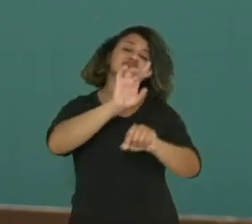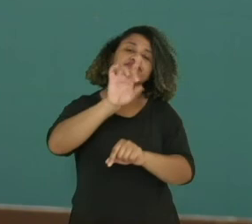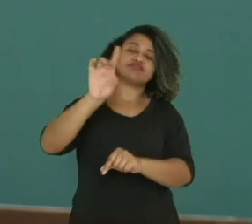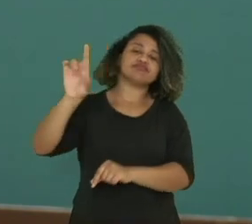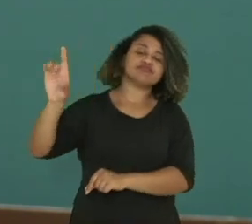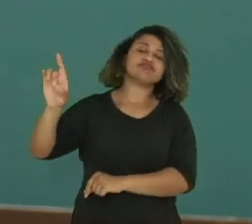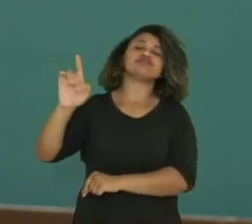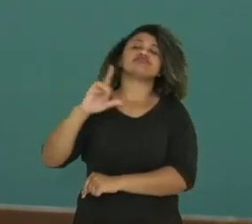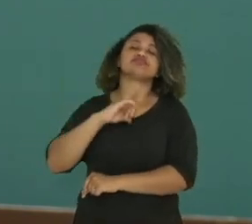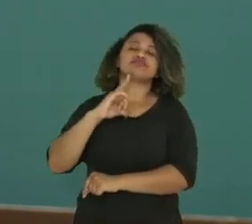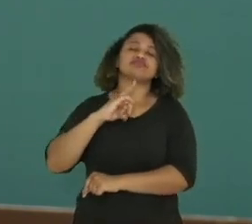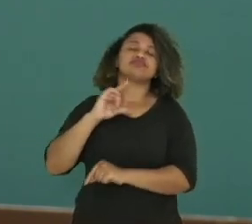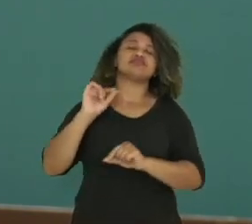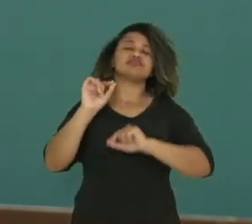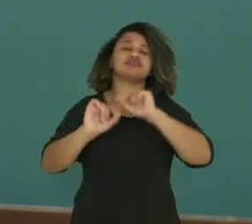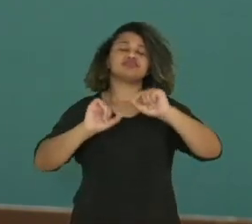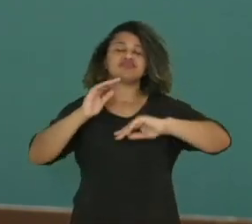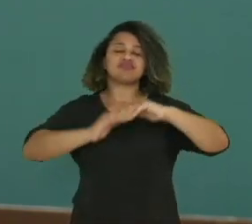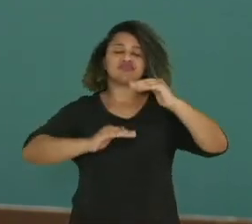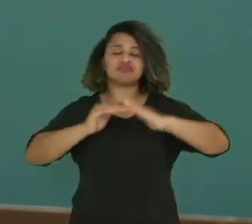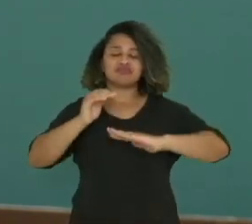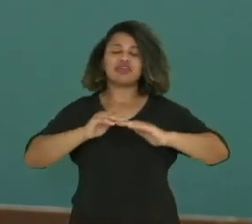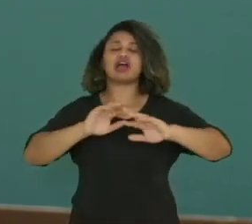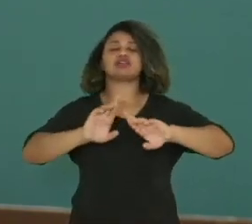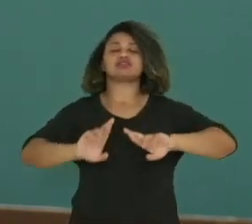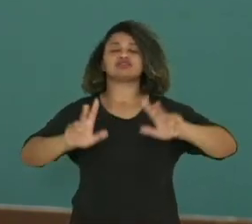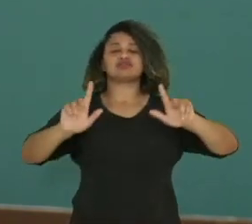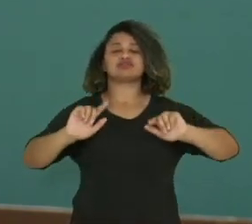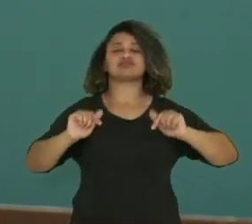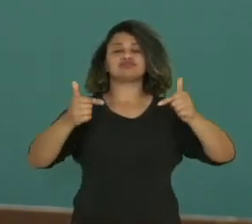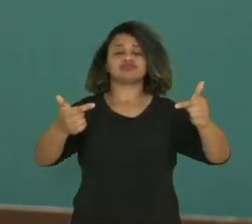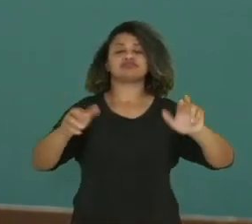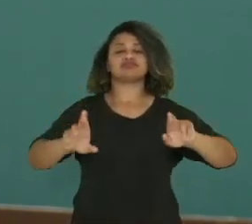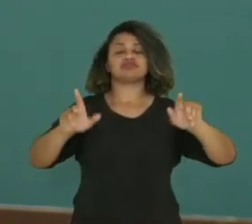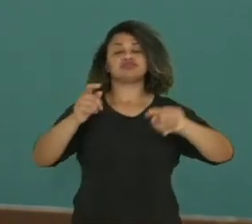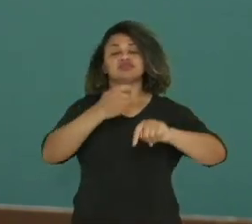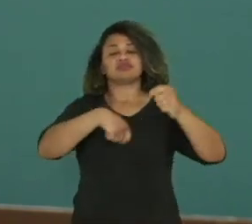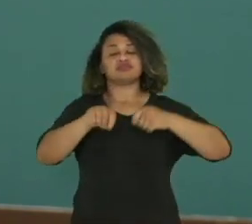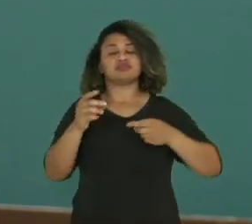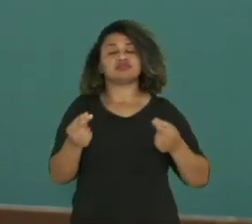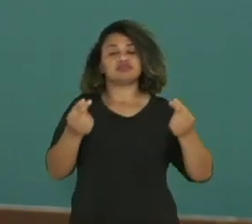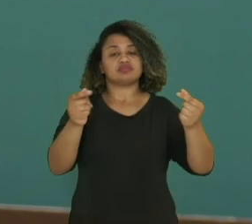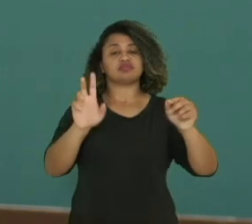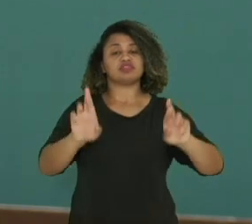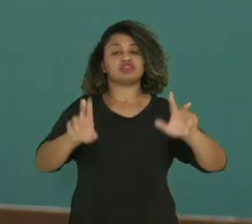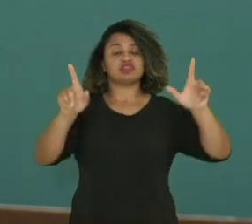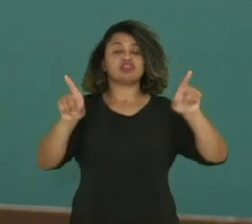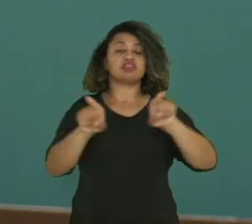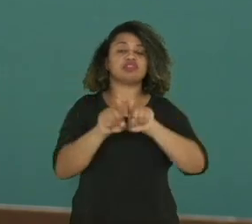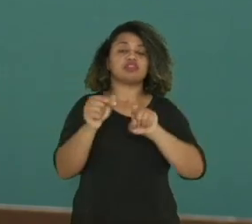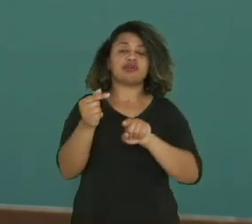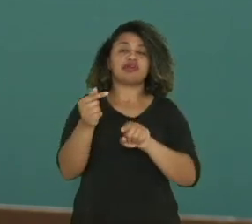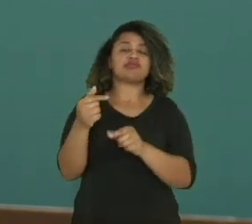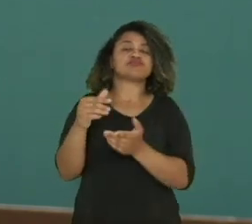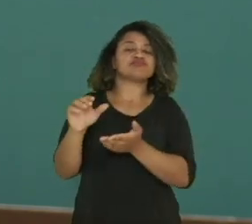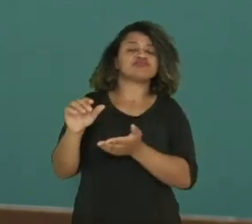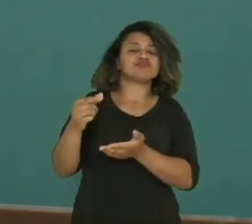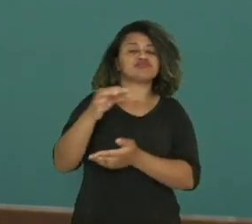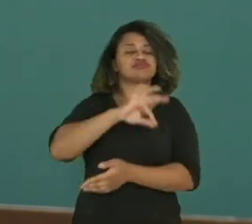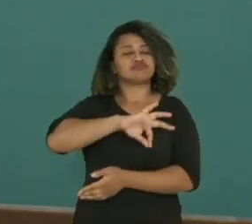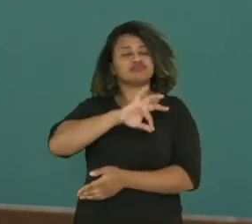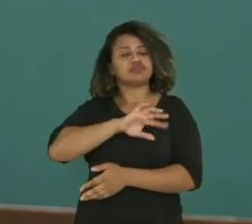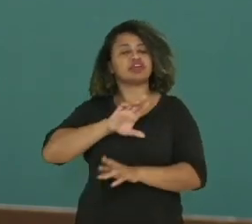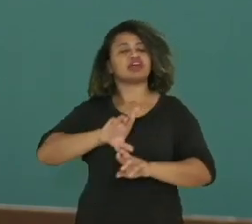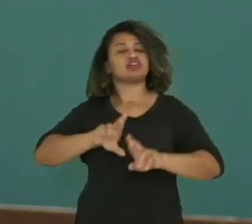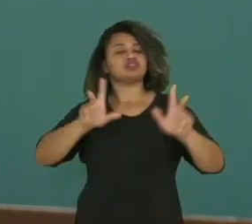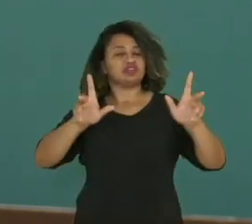delas acontecem atividades diferentes, a economia é diferente, a geração de renda e trabalho também é